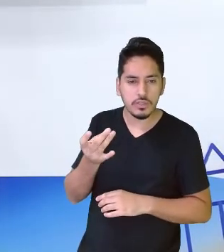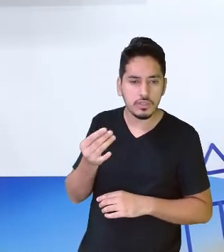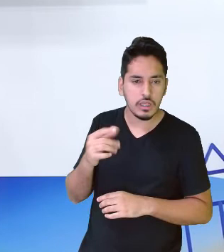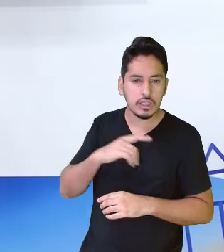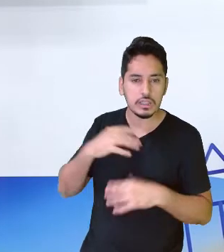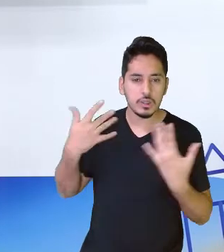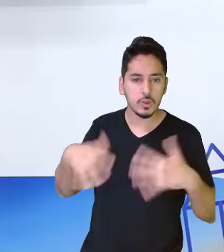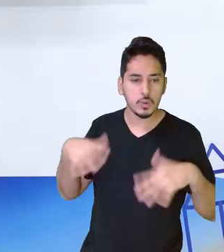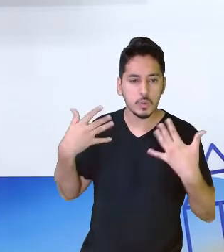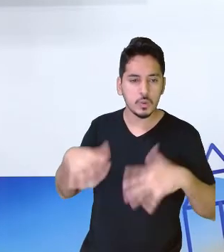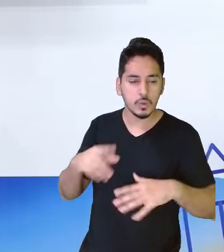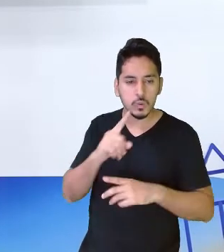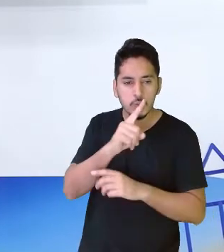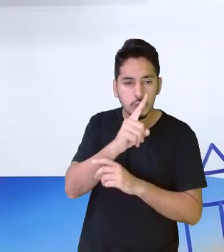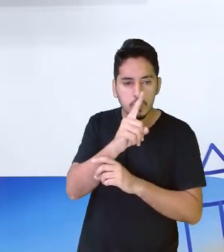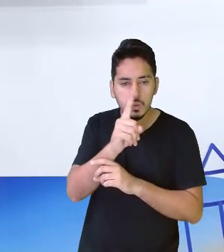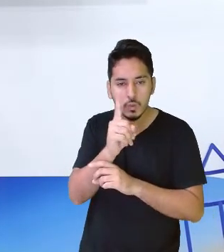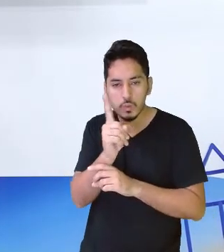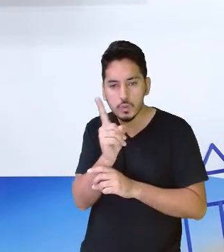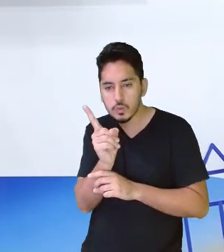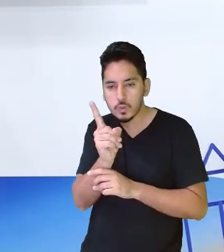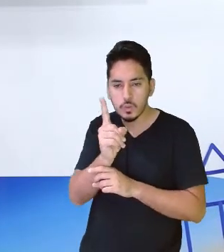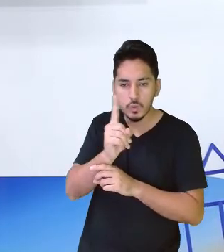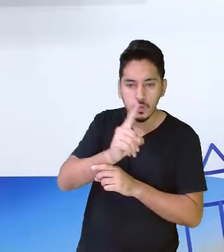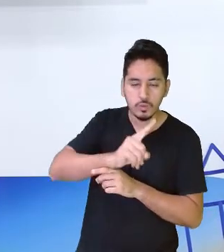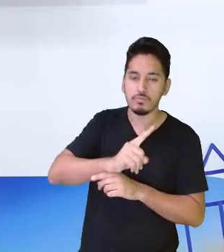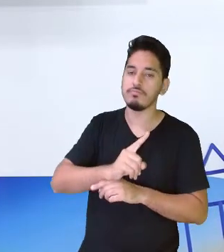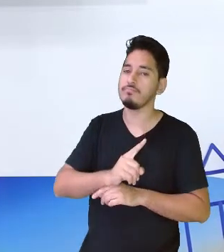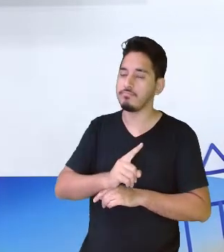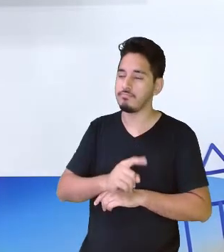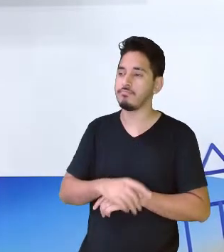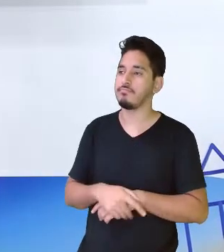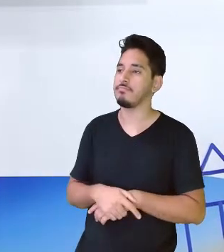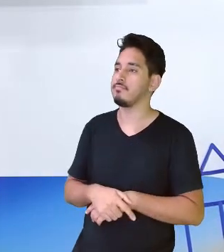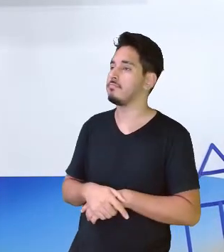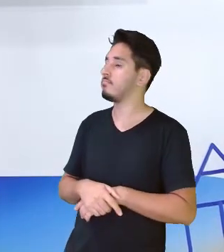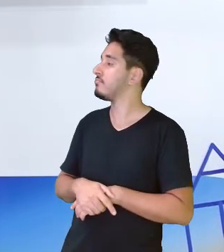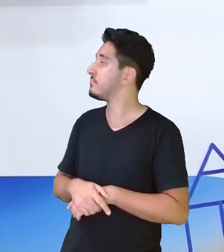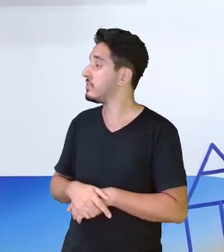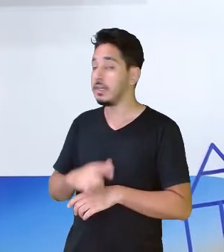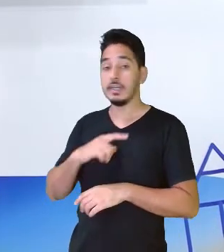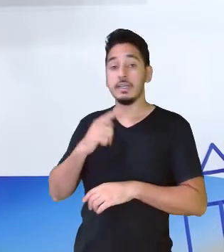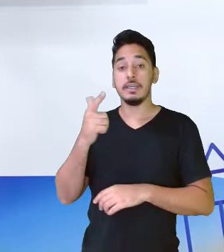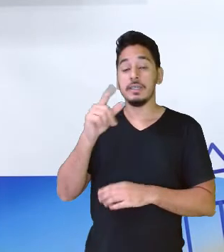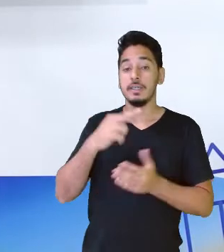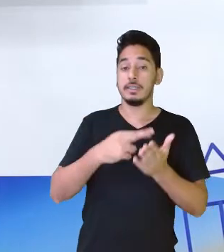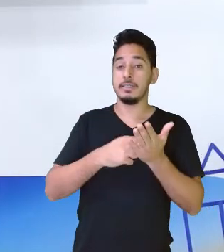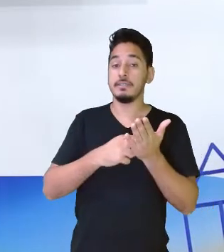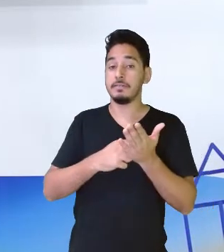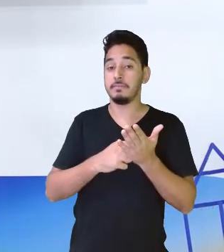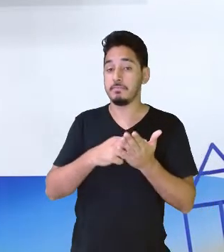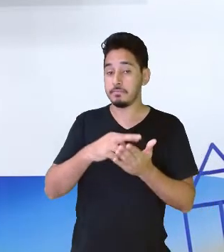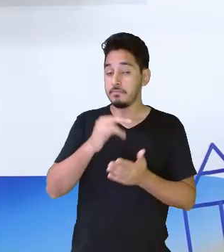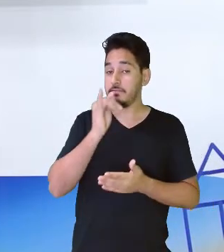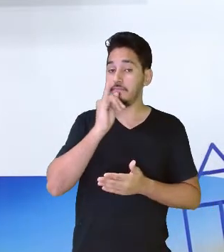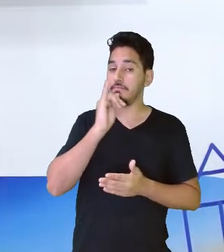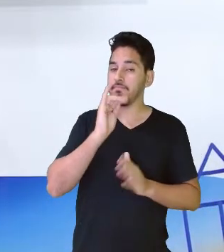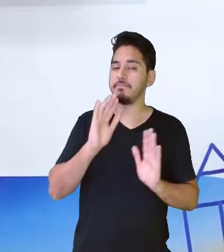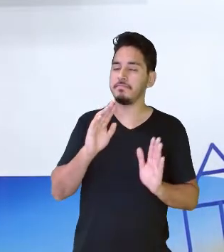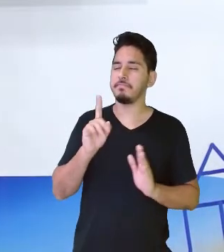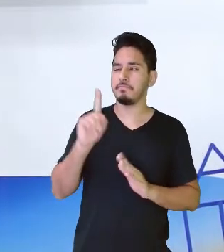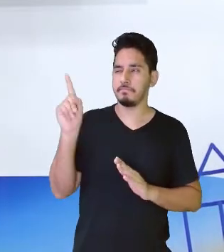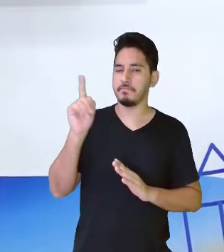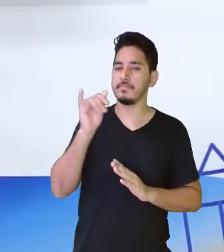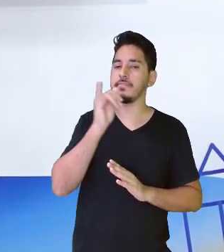de combustível que você tem no seu automóvel. Aí aqui a gente tem outro exemplo, inclusive esse